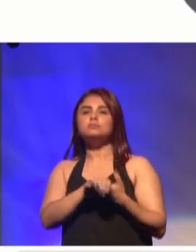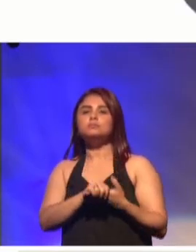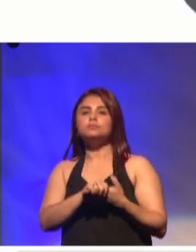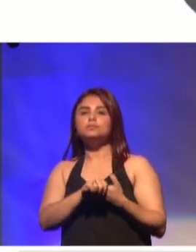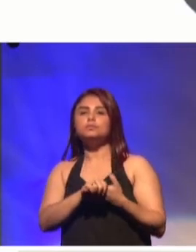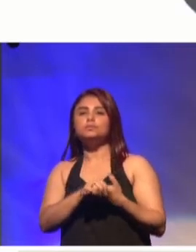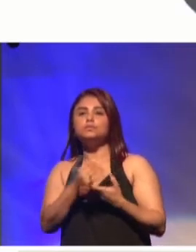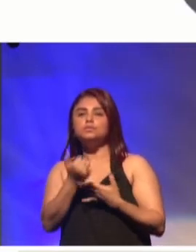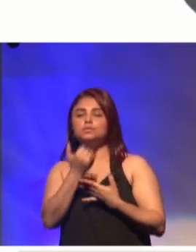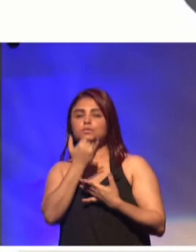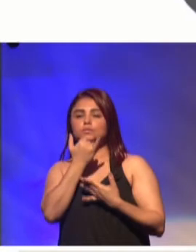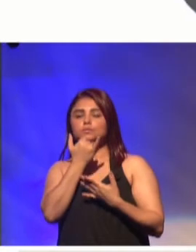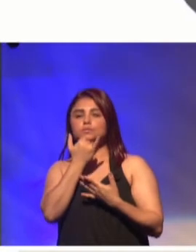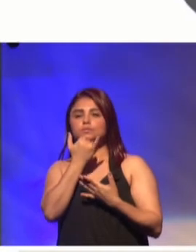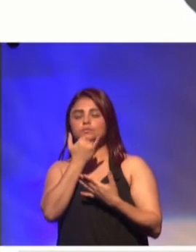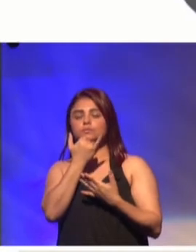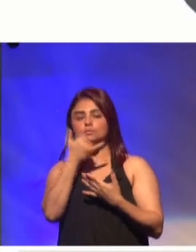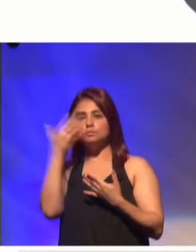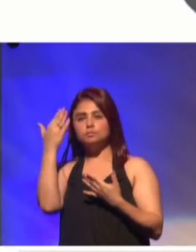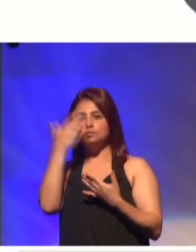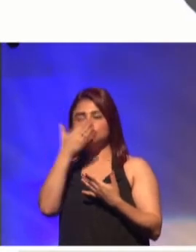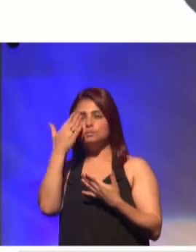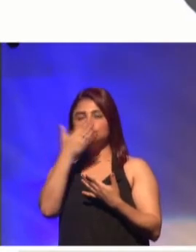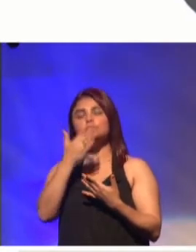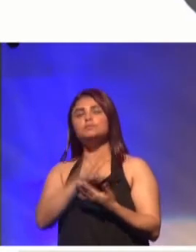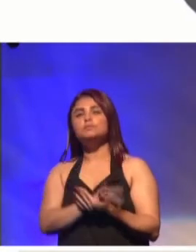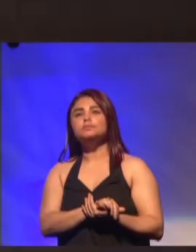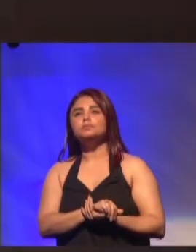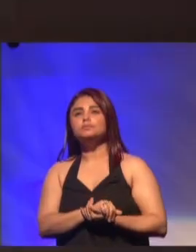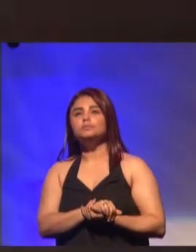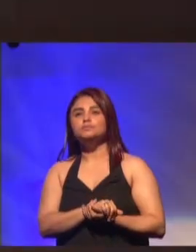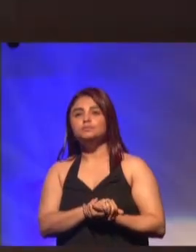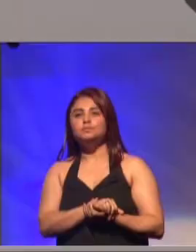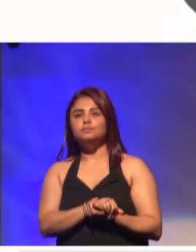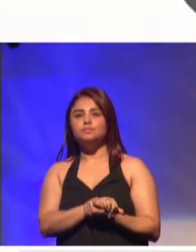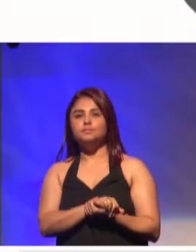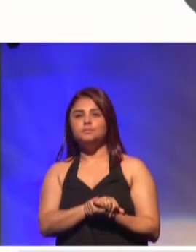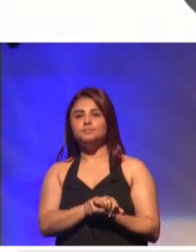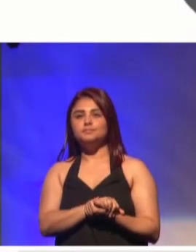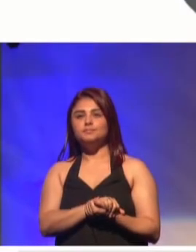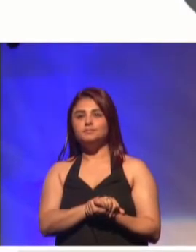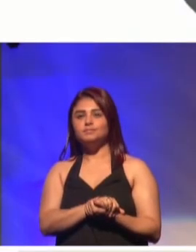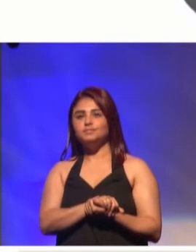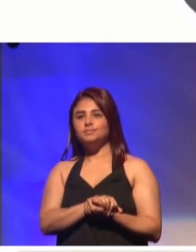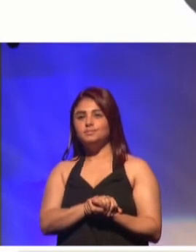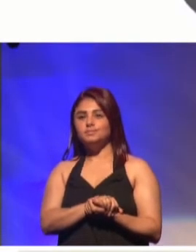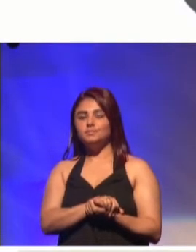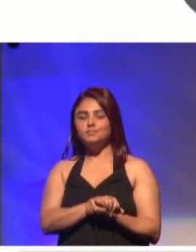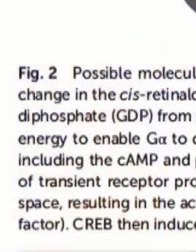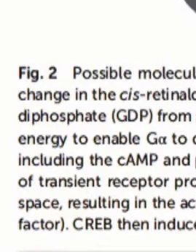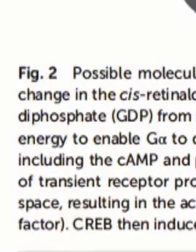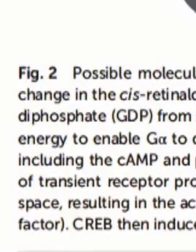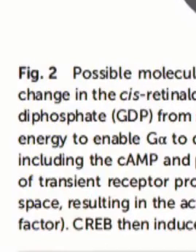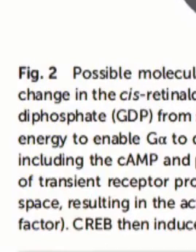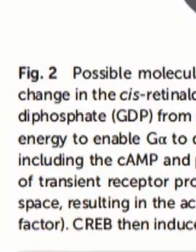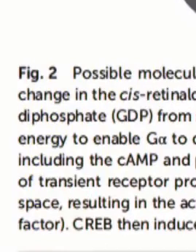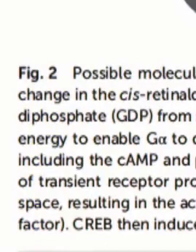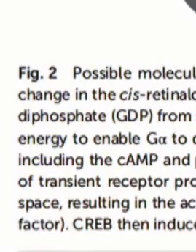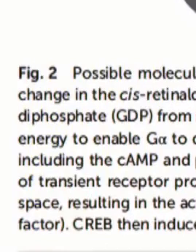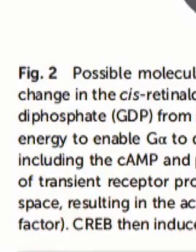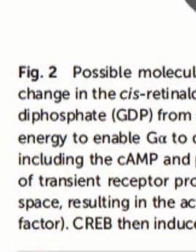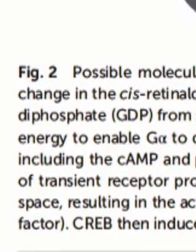eu não estou conseguindo enxergar aqui, tá velhinho, vai perdendo a visão, né? Vocês sabem. Então, é